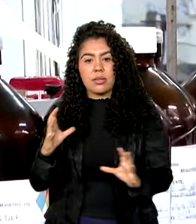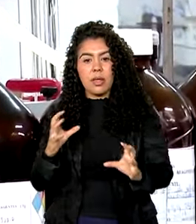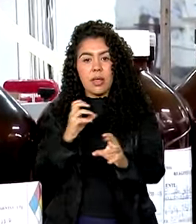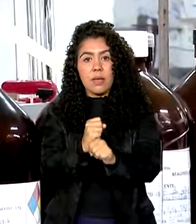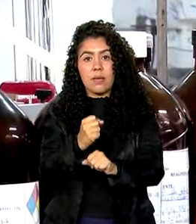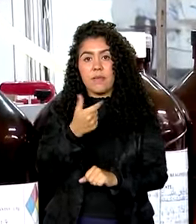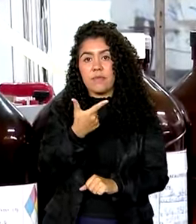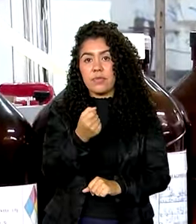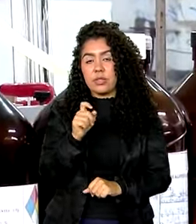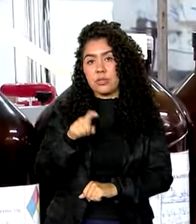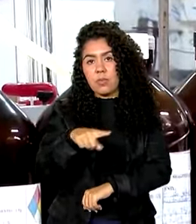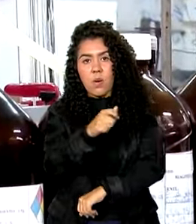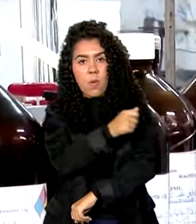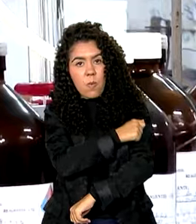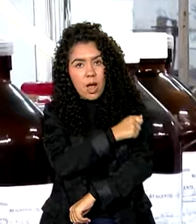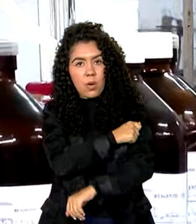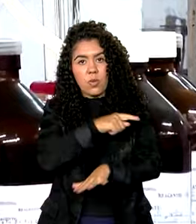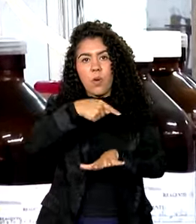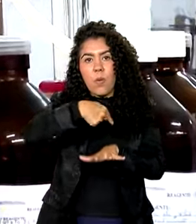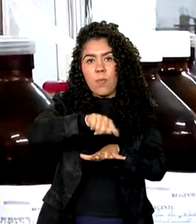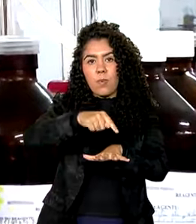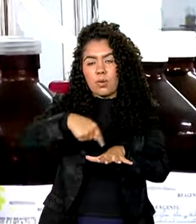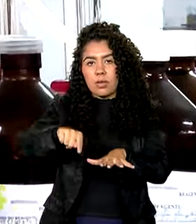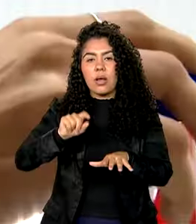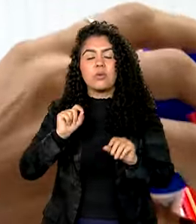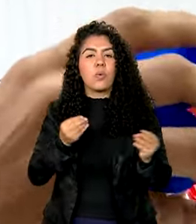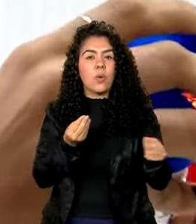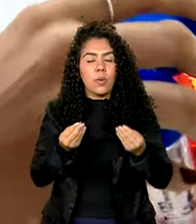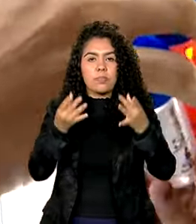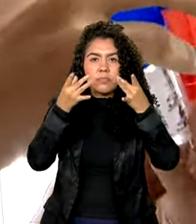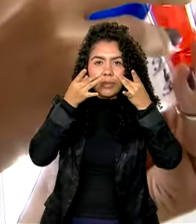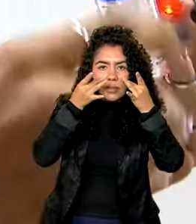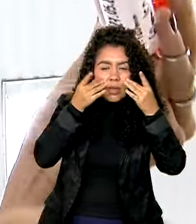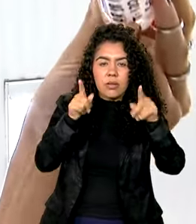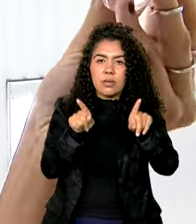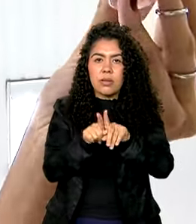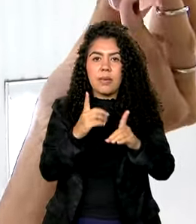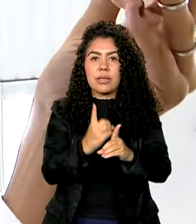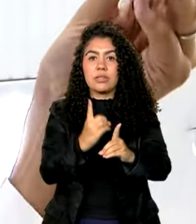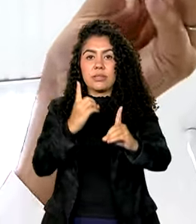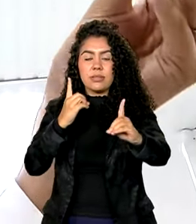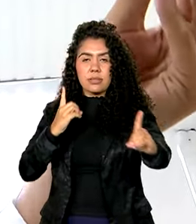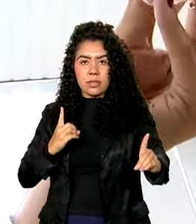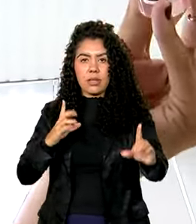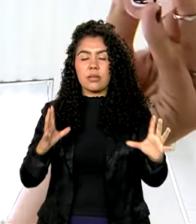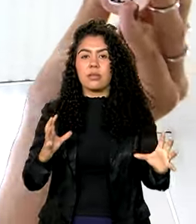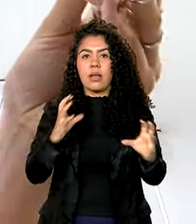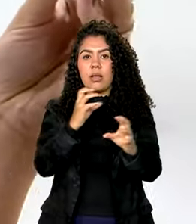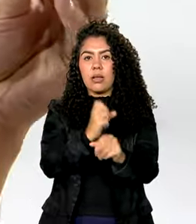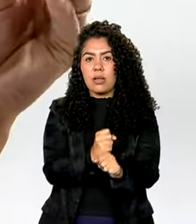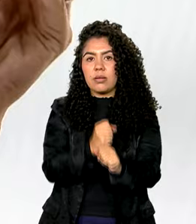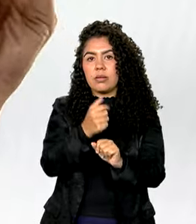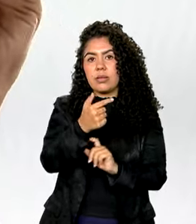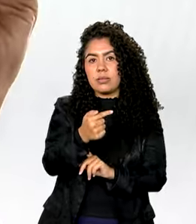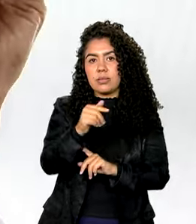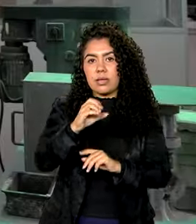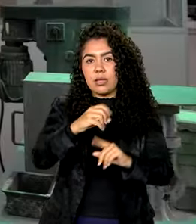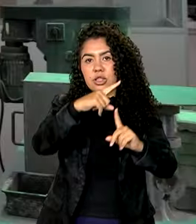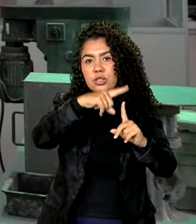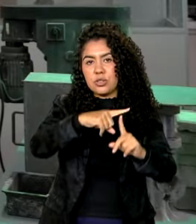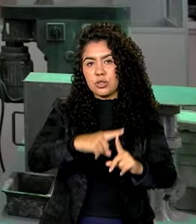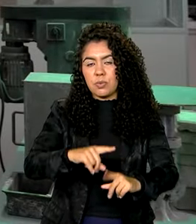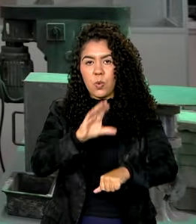mil alunos nas modalidades presencial e à distância, distribuídos em mais de 70 cursos